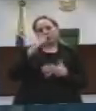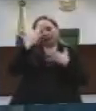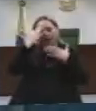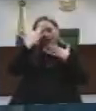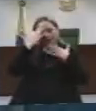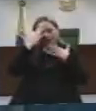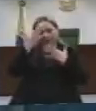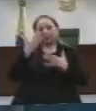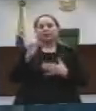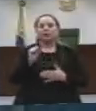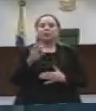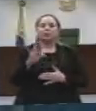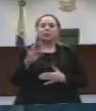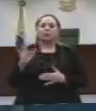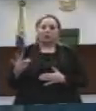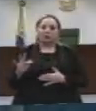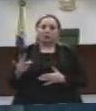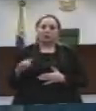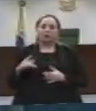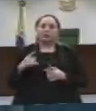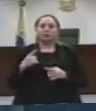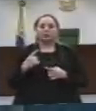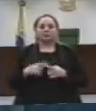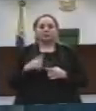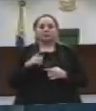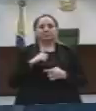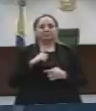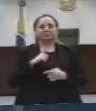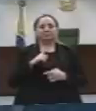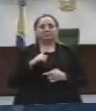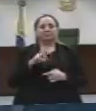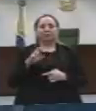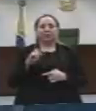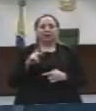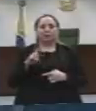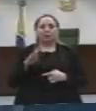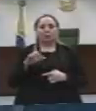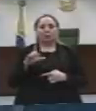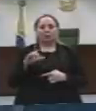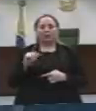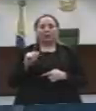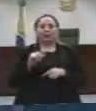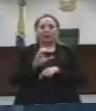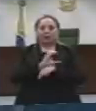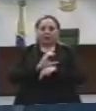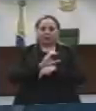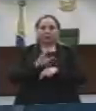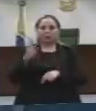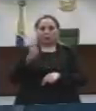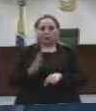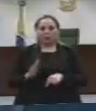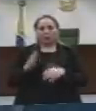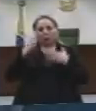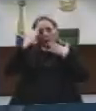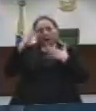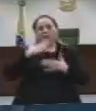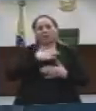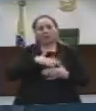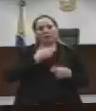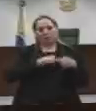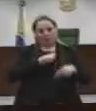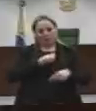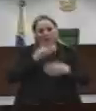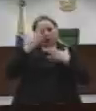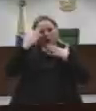esta casa porque restabelece a república e a Constituição Federativa do Brasil com um prazer estar aqui obrigado mesmo pelo